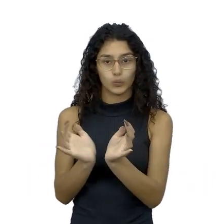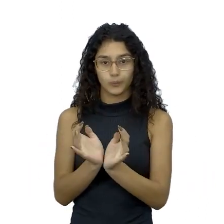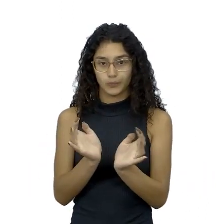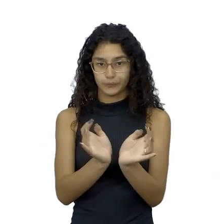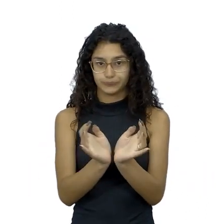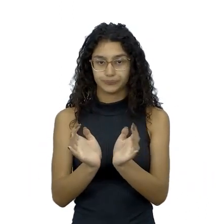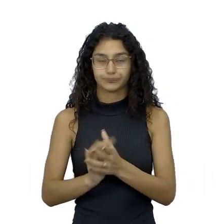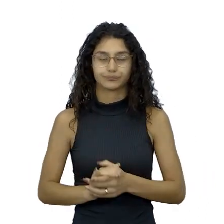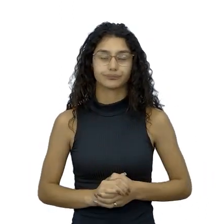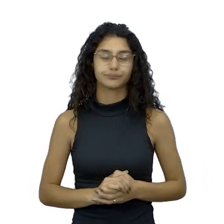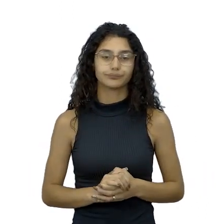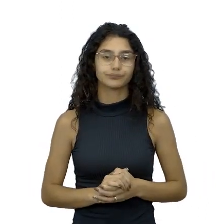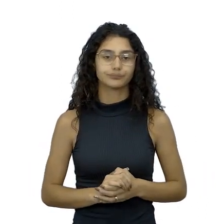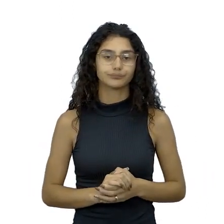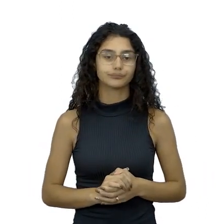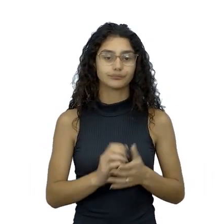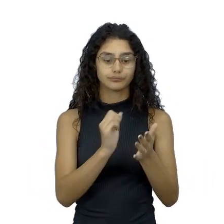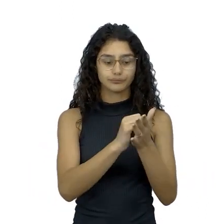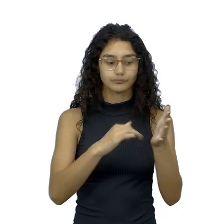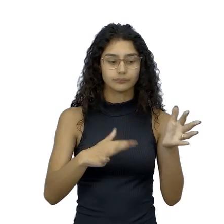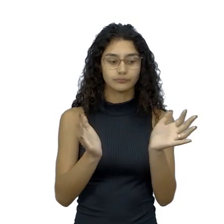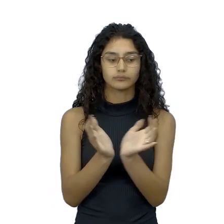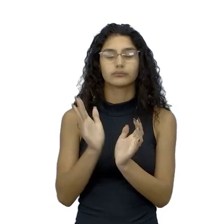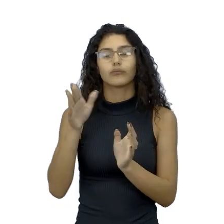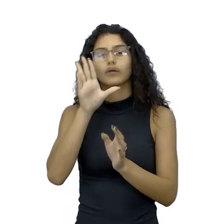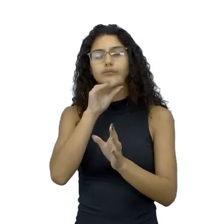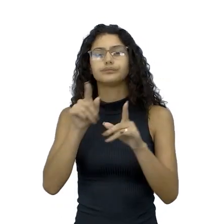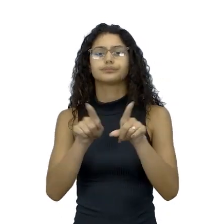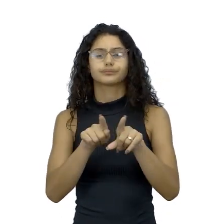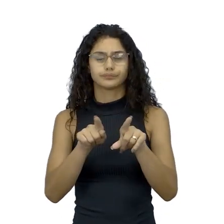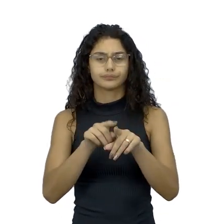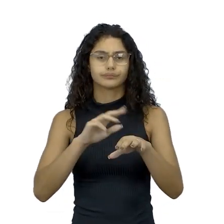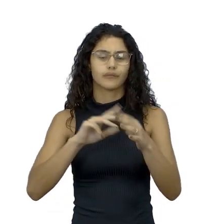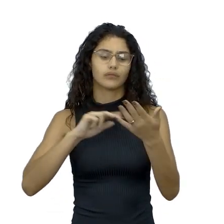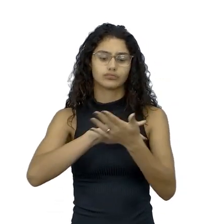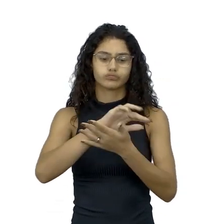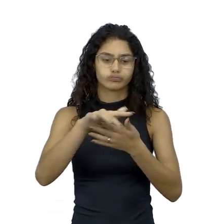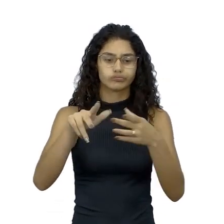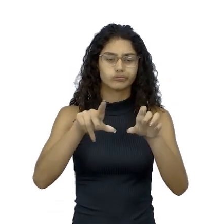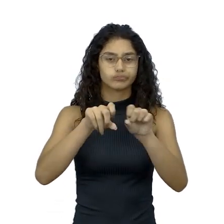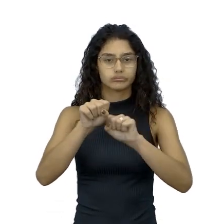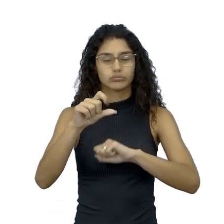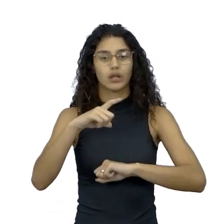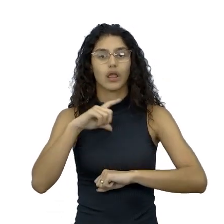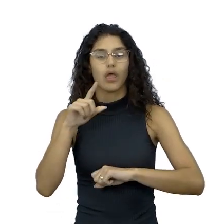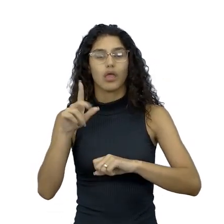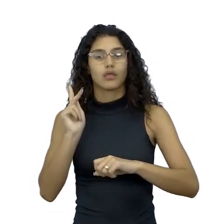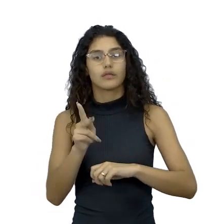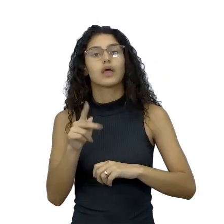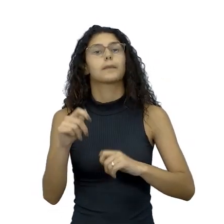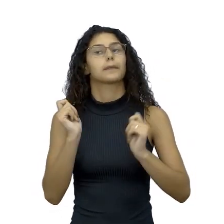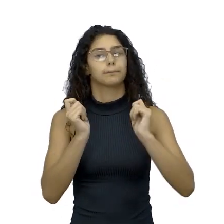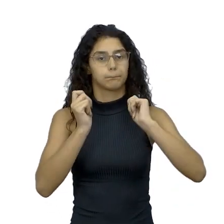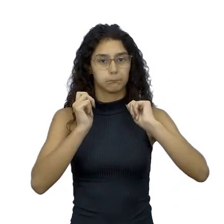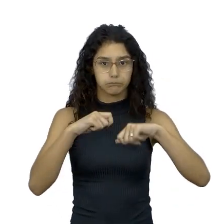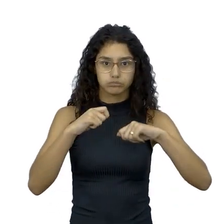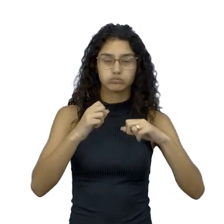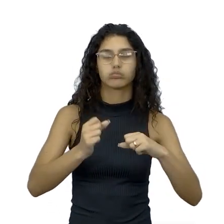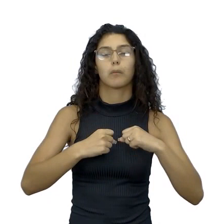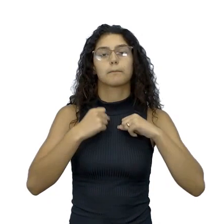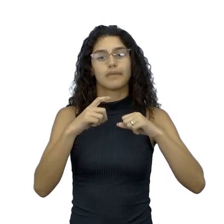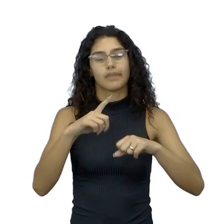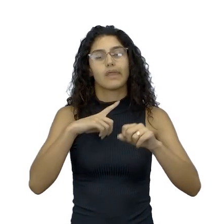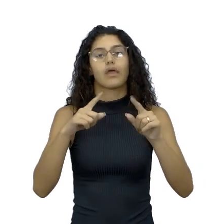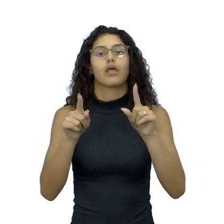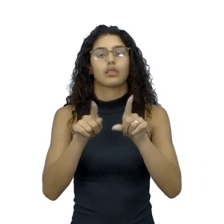em grupo, né? Então, a gente também já vem martelando nessa tecla em várias formações, sempre que possível. A gente tende também a